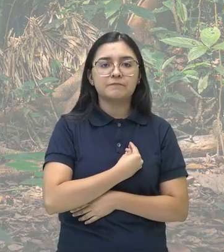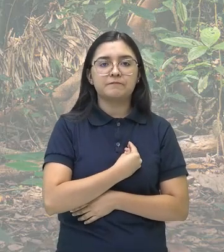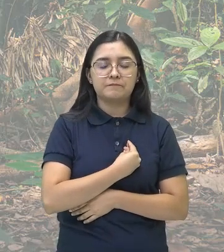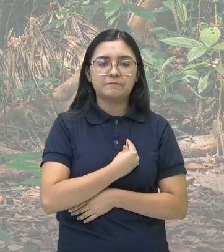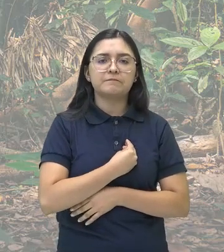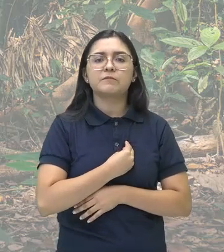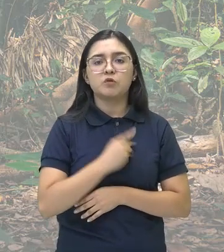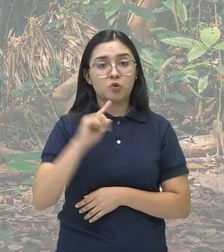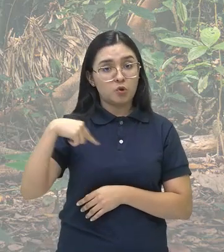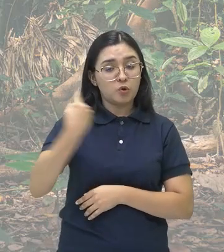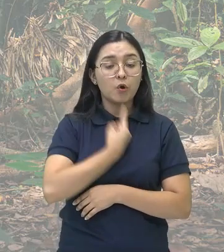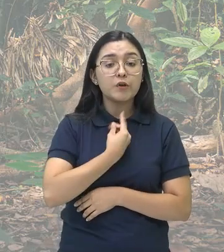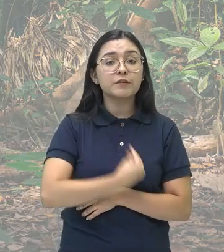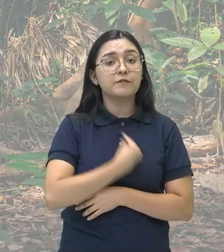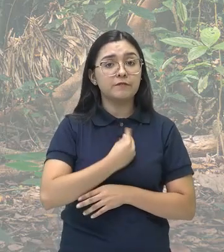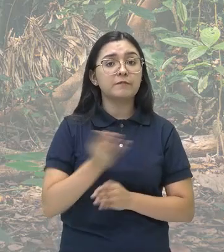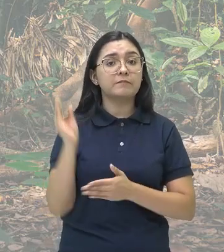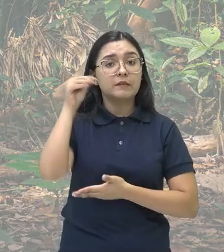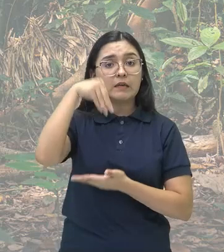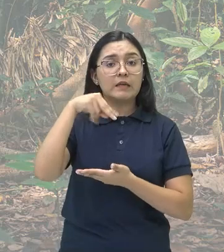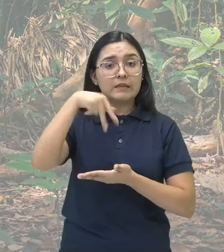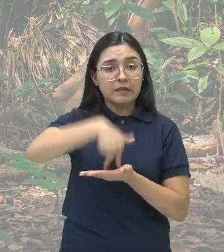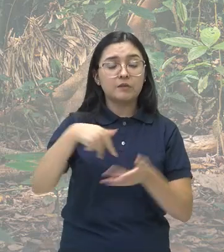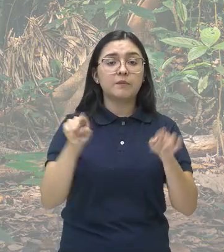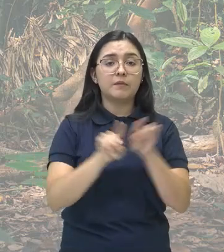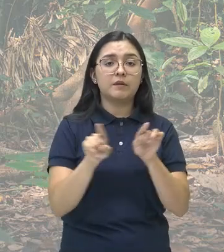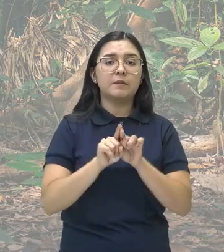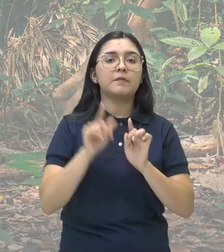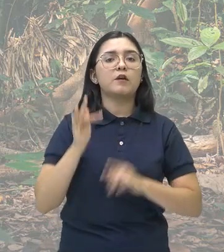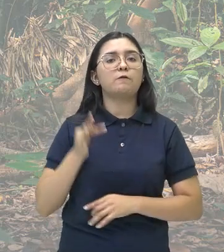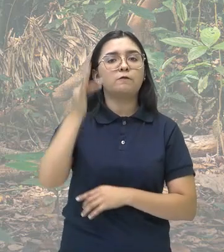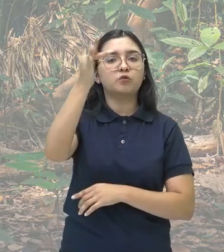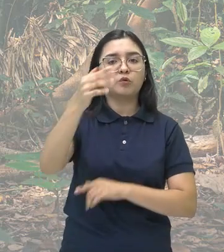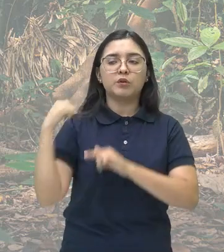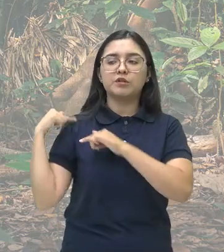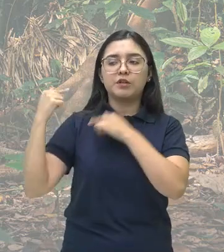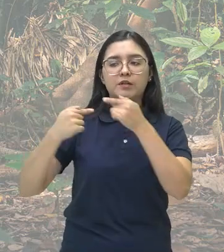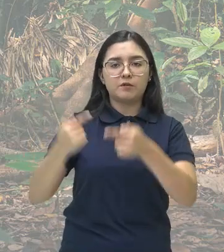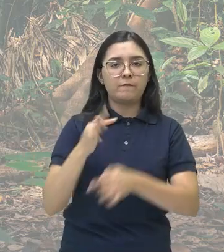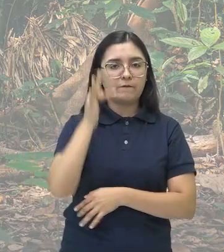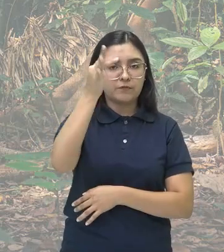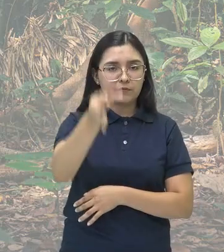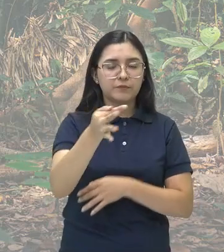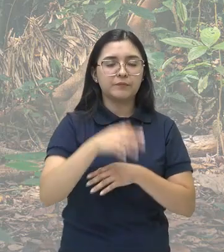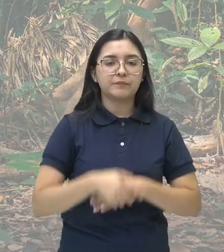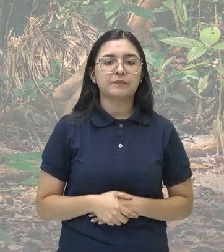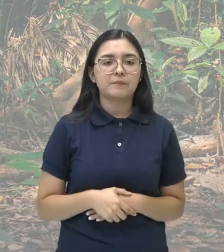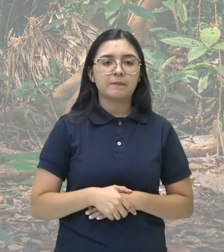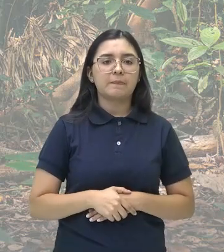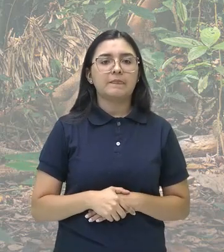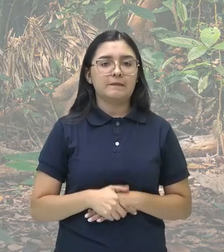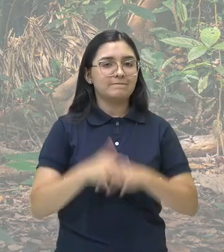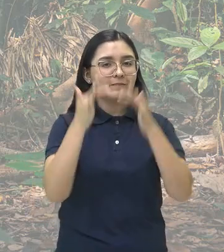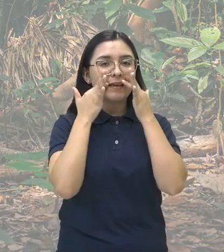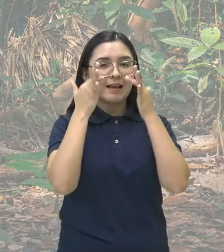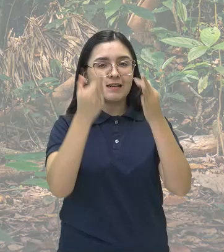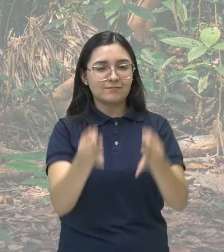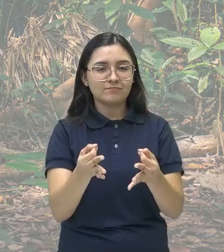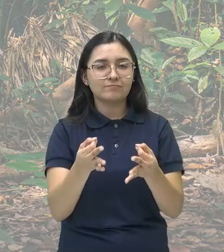presentes, de nós que estamos aqui, e das futuras gerações. Fique ligado